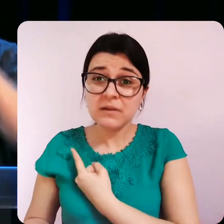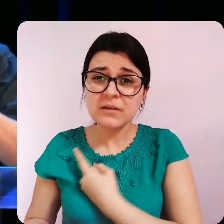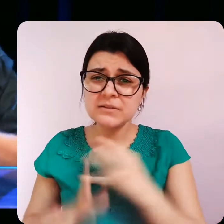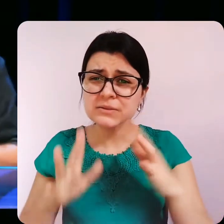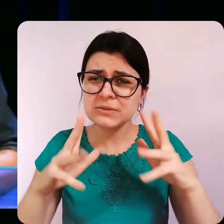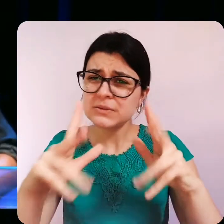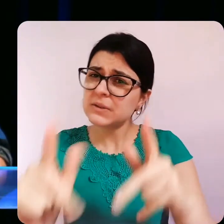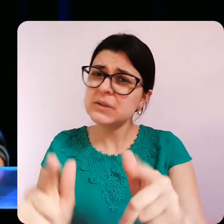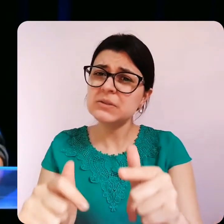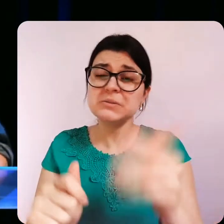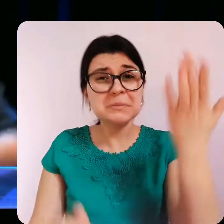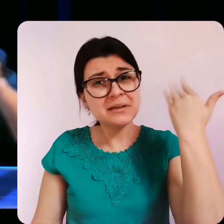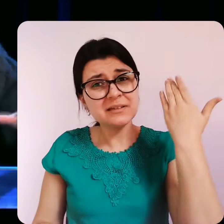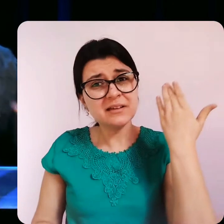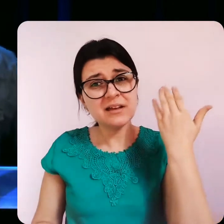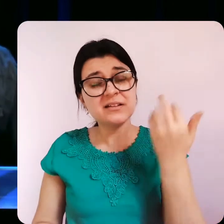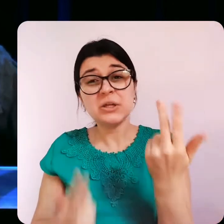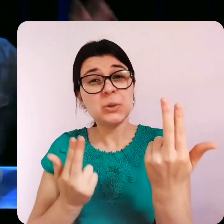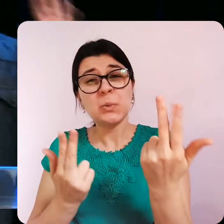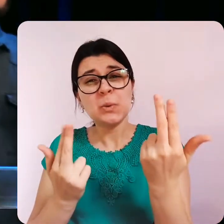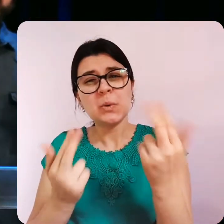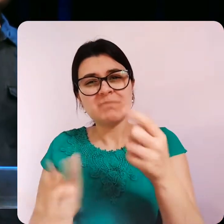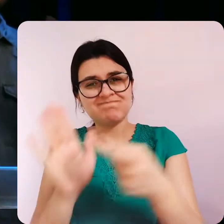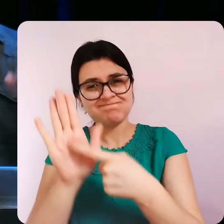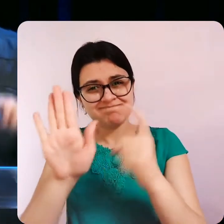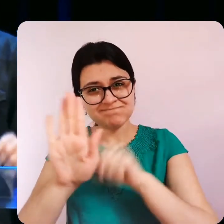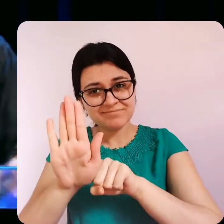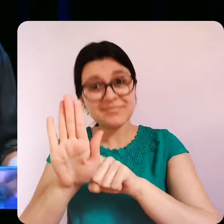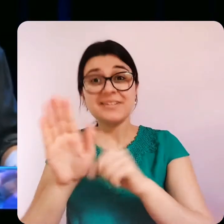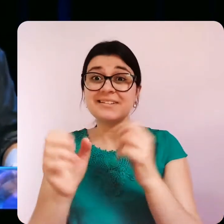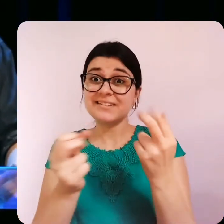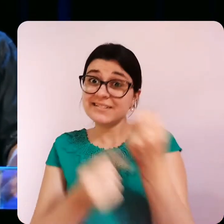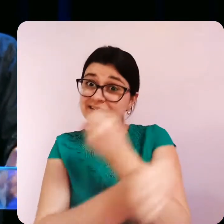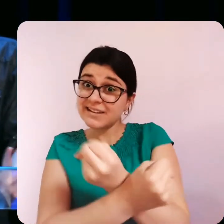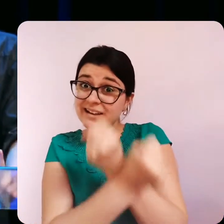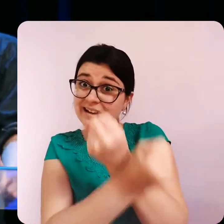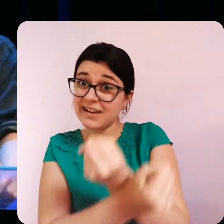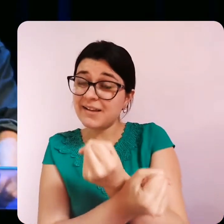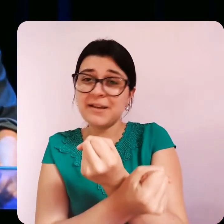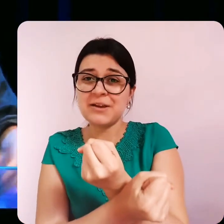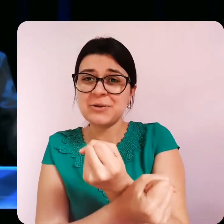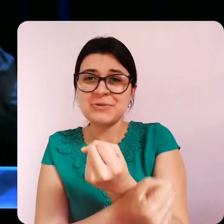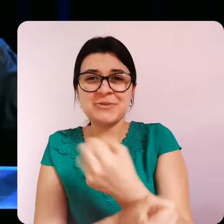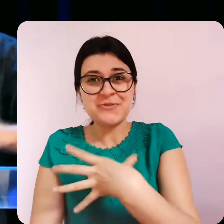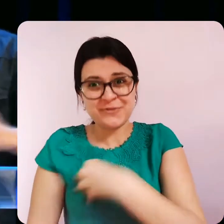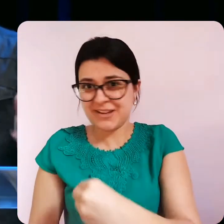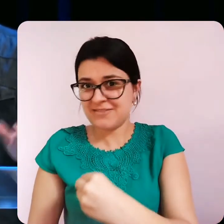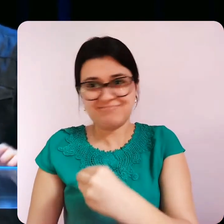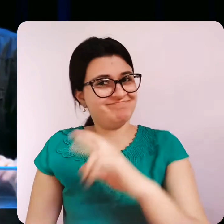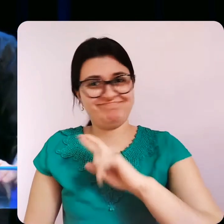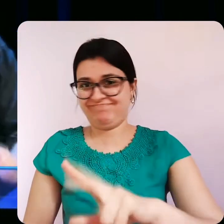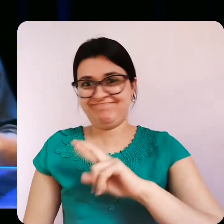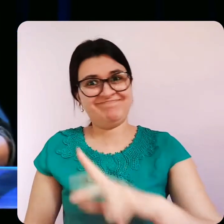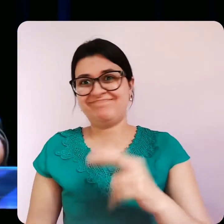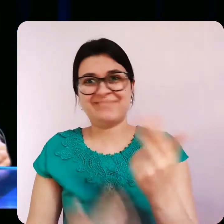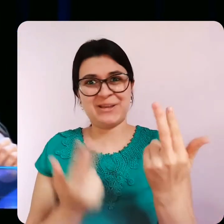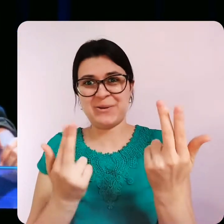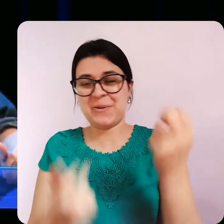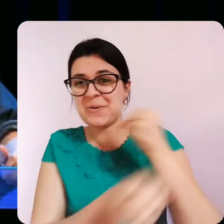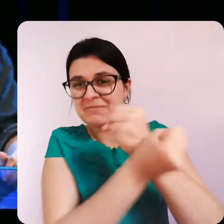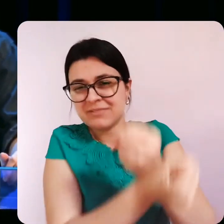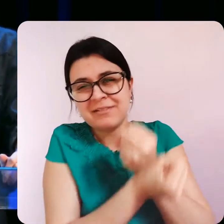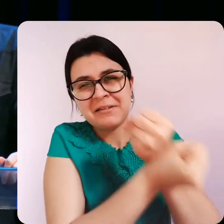éramos escravos. E a nossa posição era de escravo, não de filho. Existe uma grande diferença entre ser filho e um escravo. Acho que você